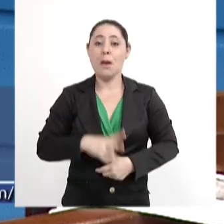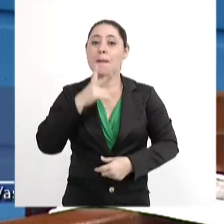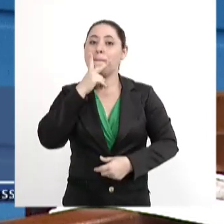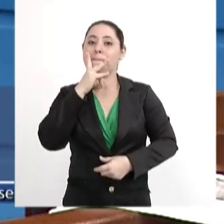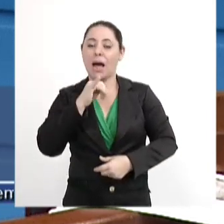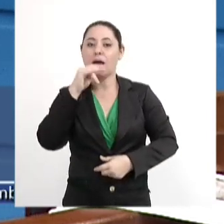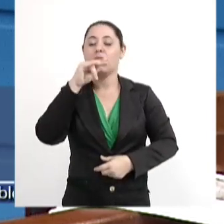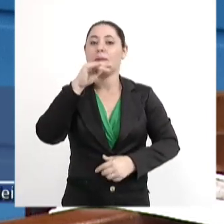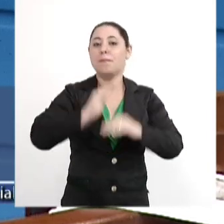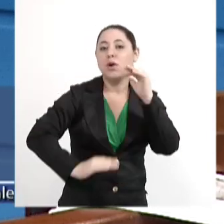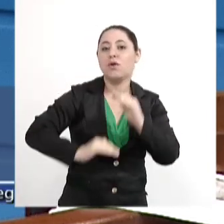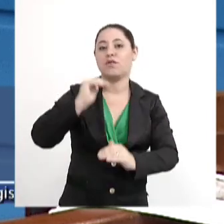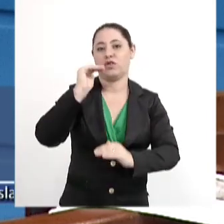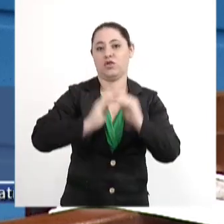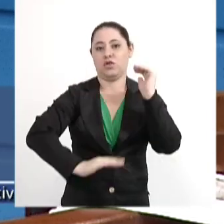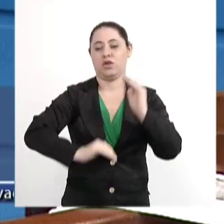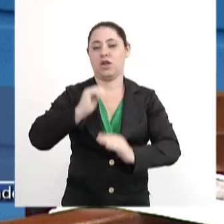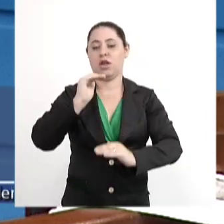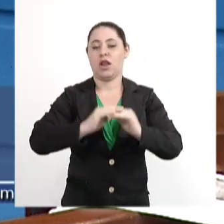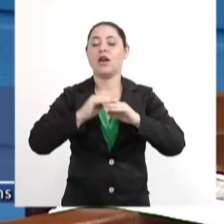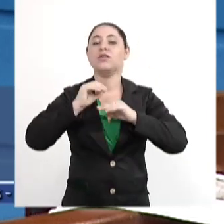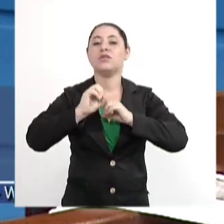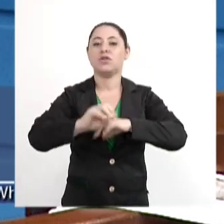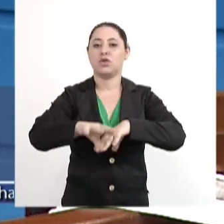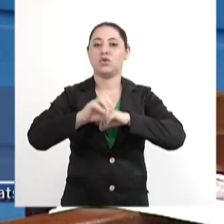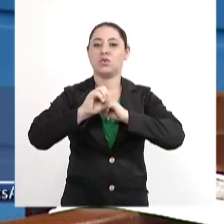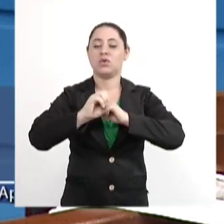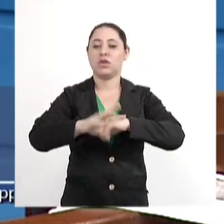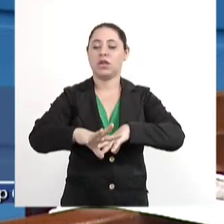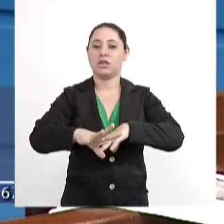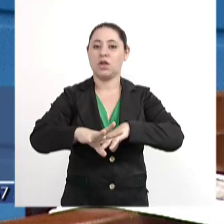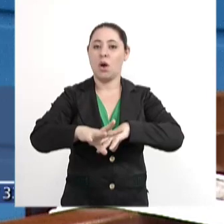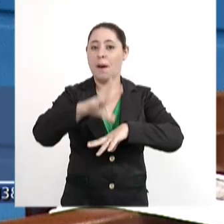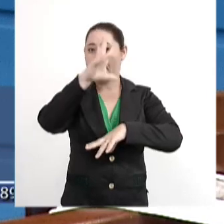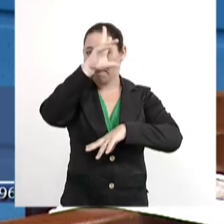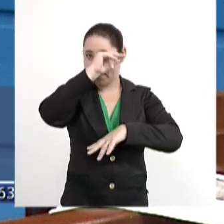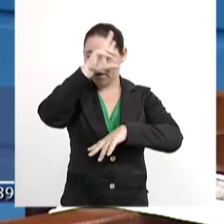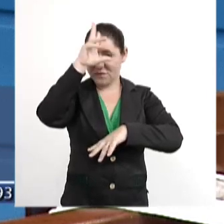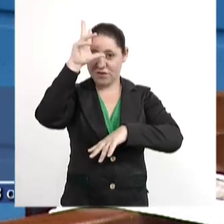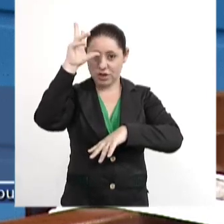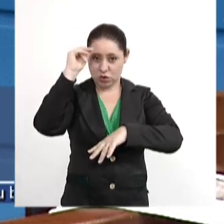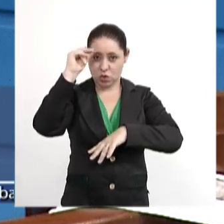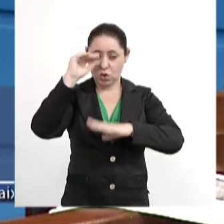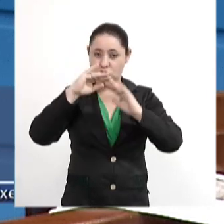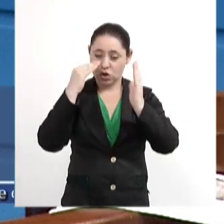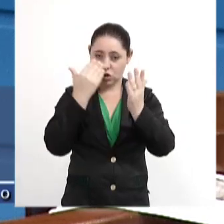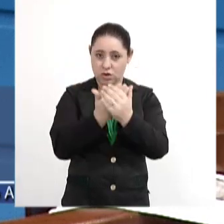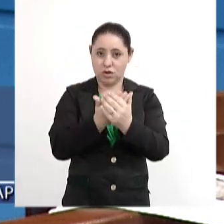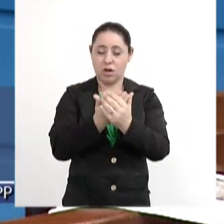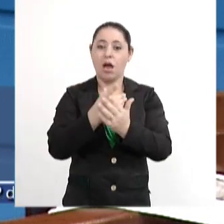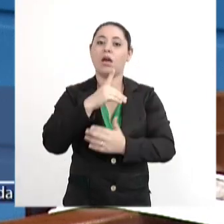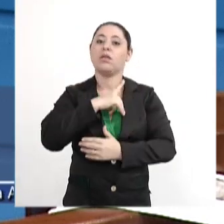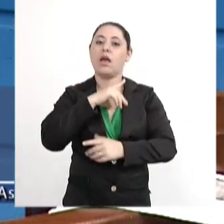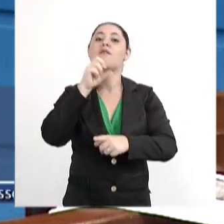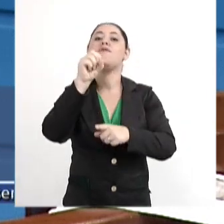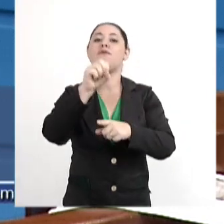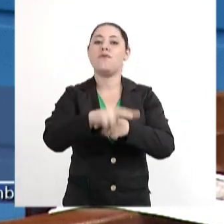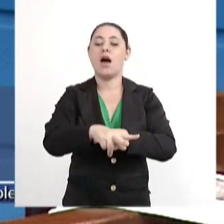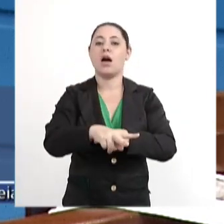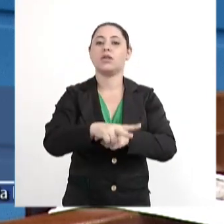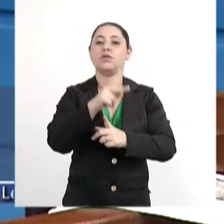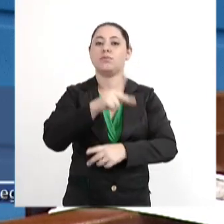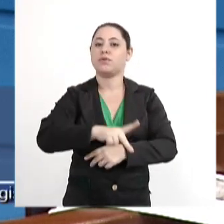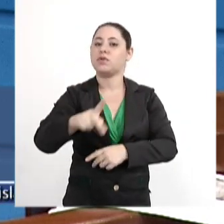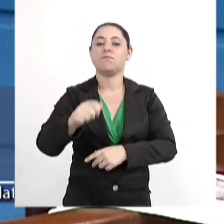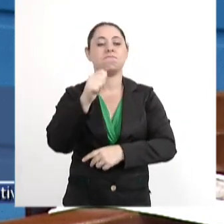pais e profissionais da educação da rede municipal de ensino, existem vagas de